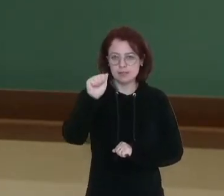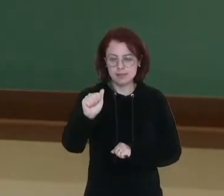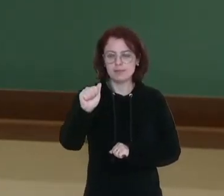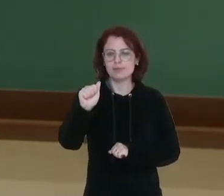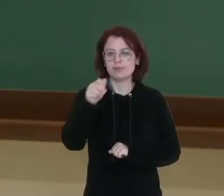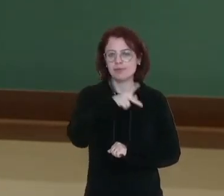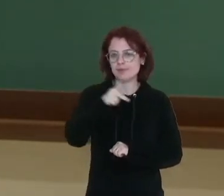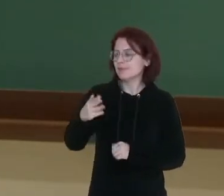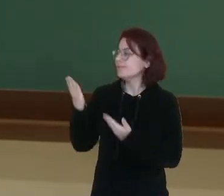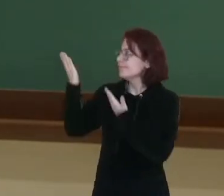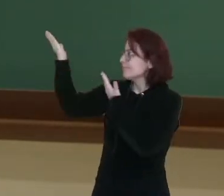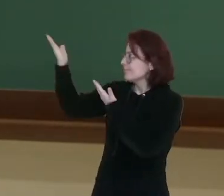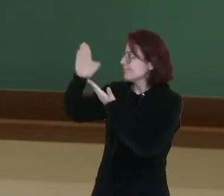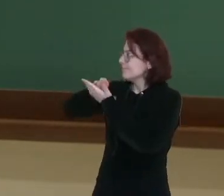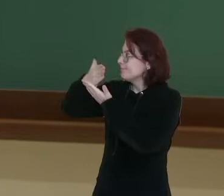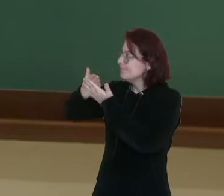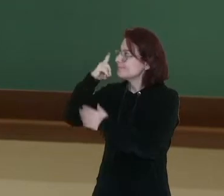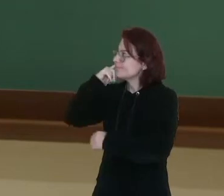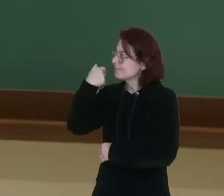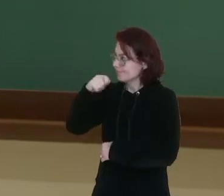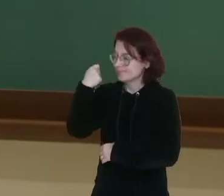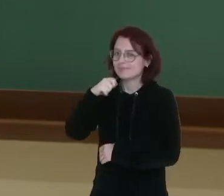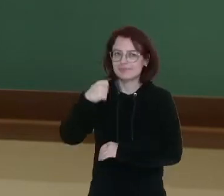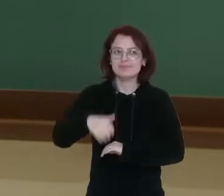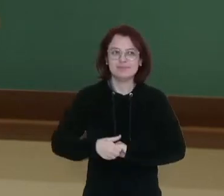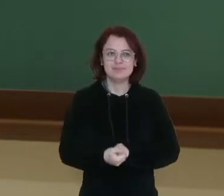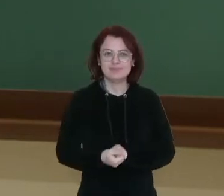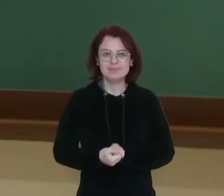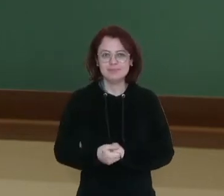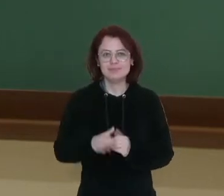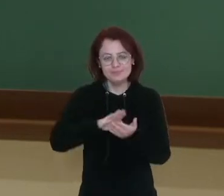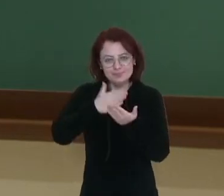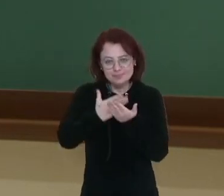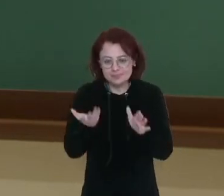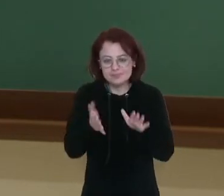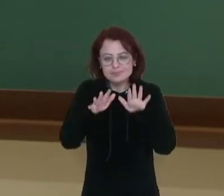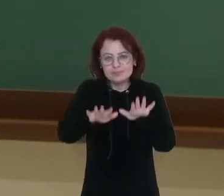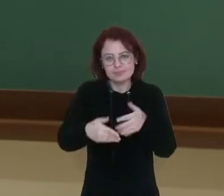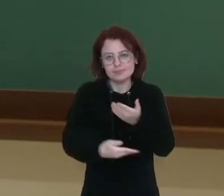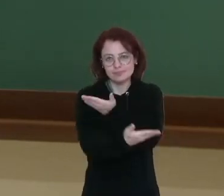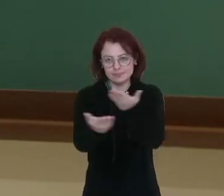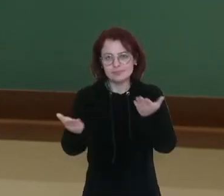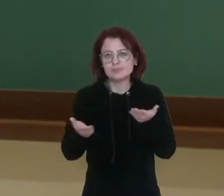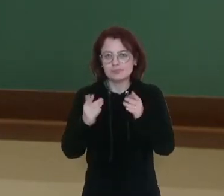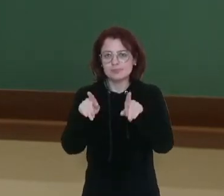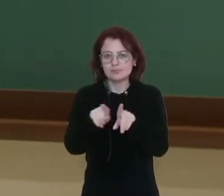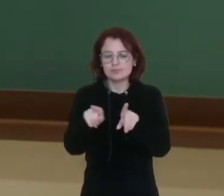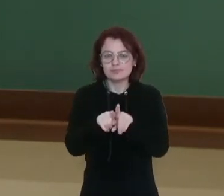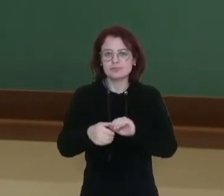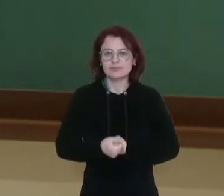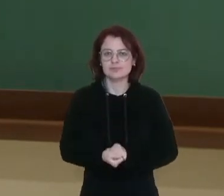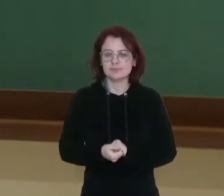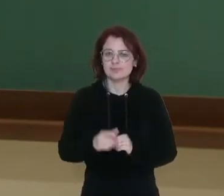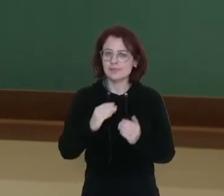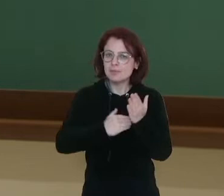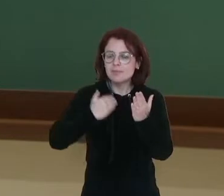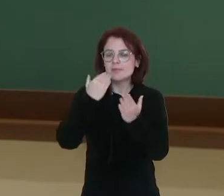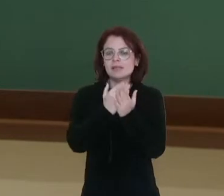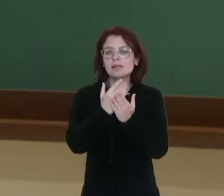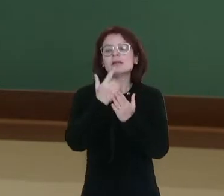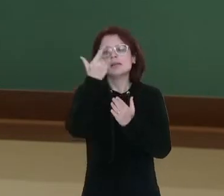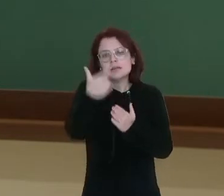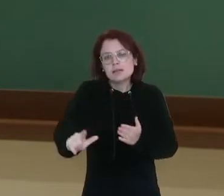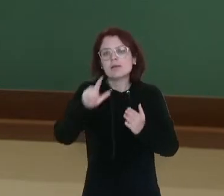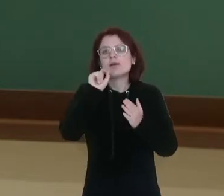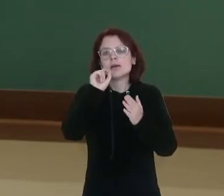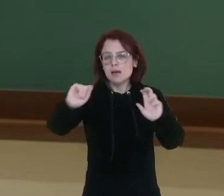aqui com a minha colega, a intérprete Bia, que faz a docência compartilhada comigo. E, mais uma vez, parabenizo por estarem aí